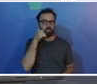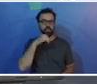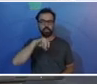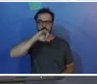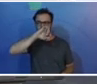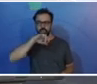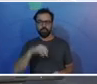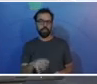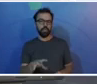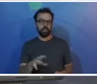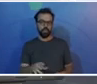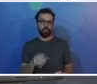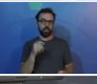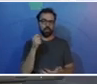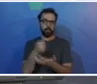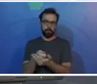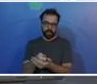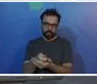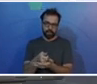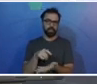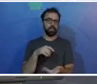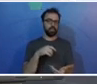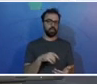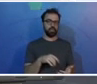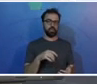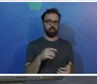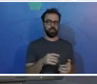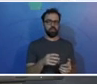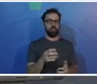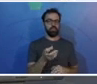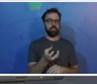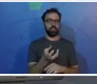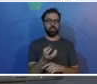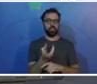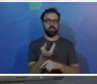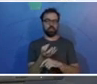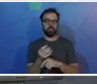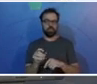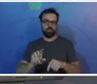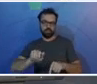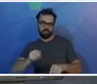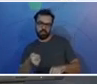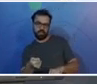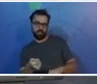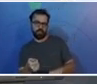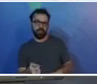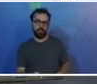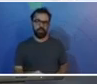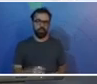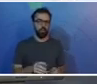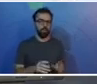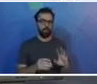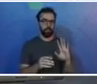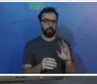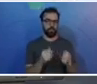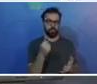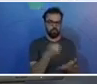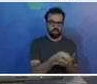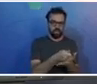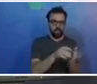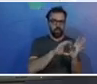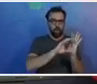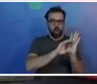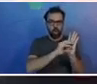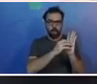comida, uma parte do valor é imposto que vai para ajudar o governo a fazer melhorias? Sim, como